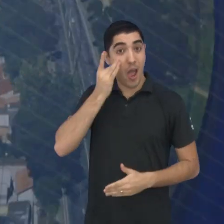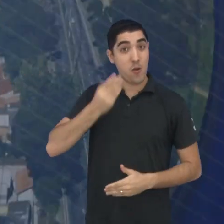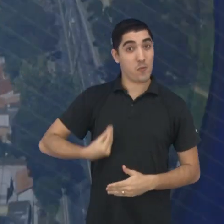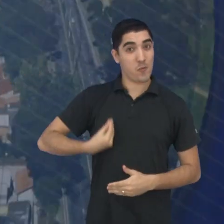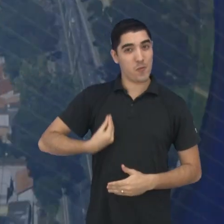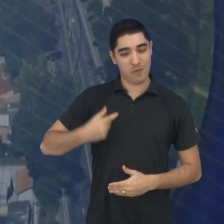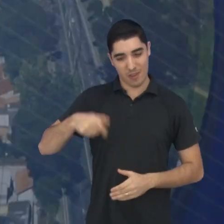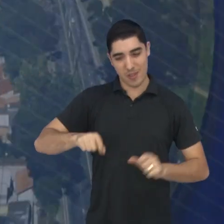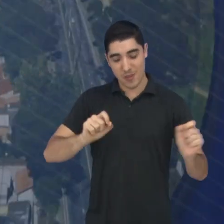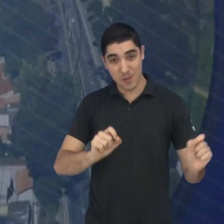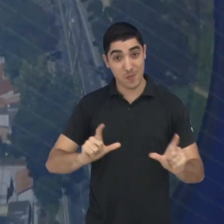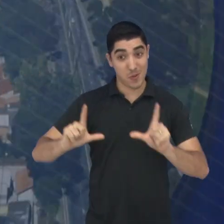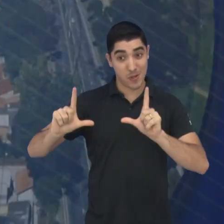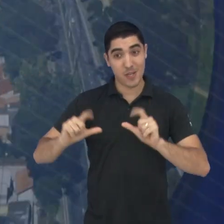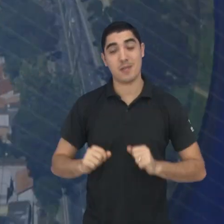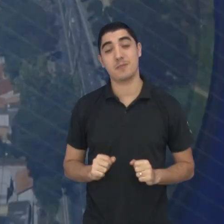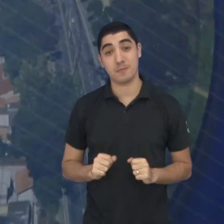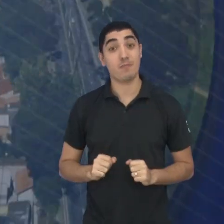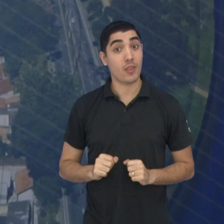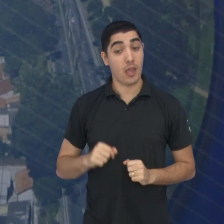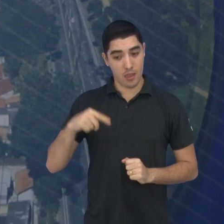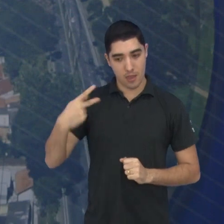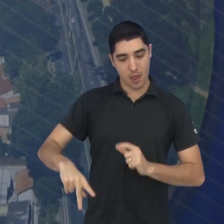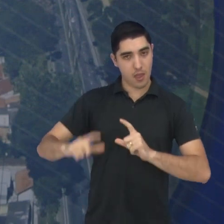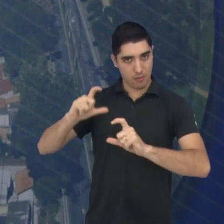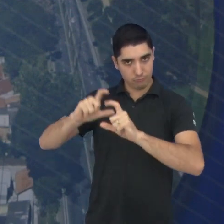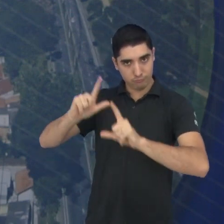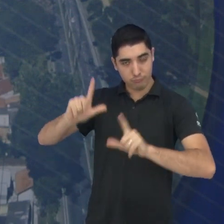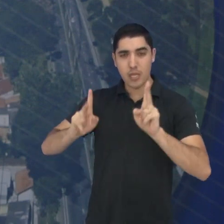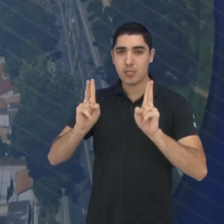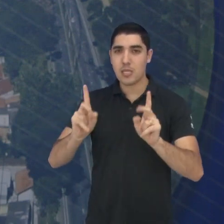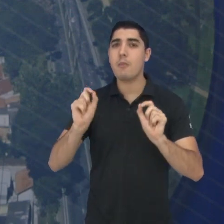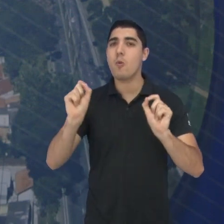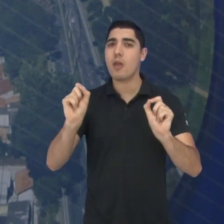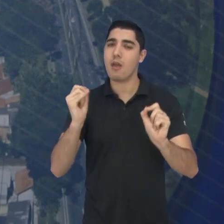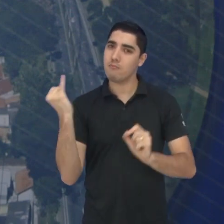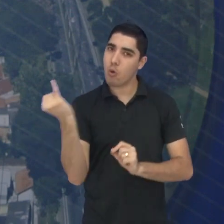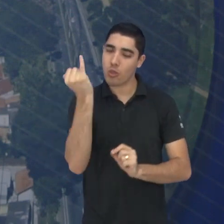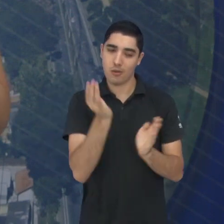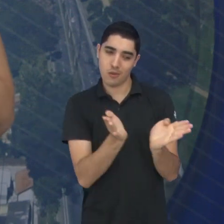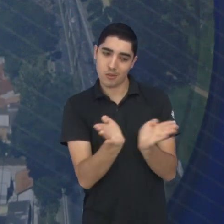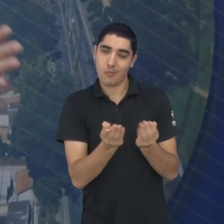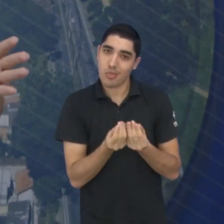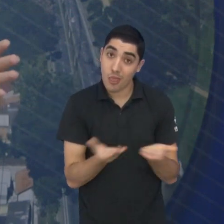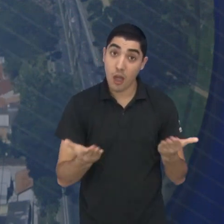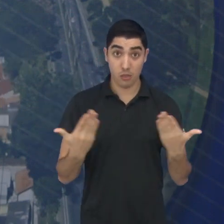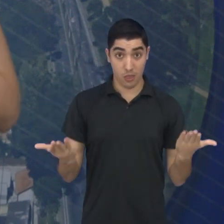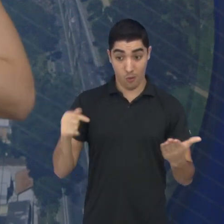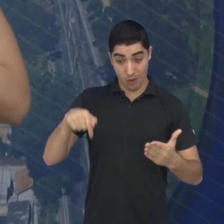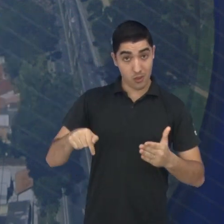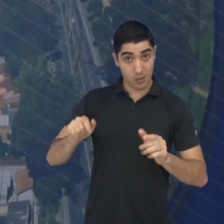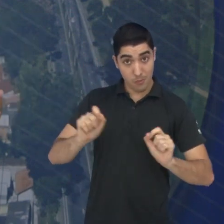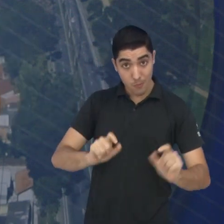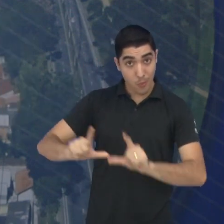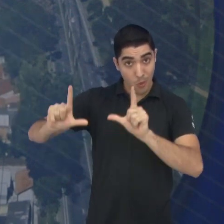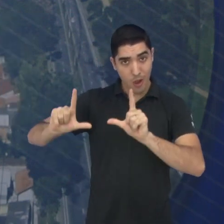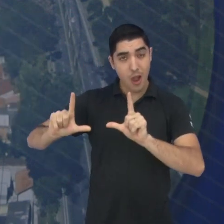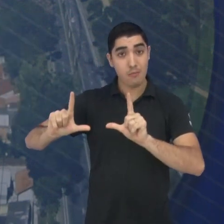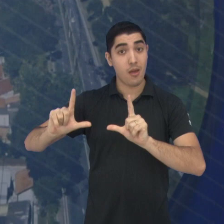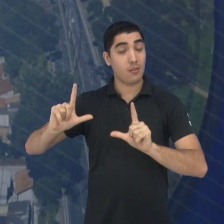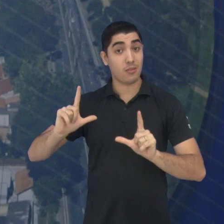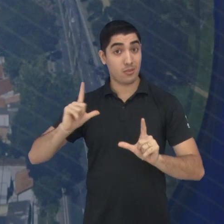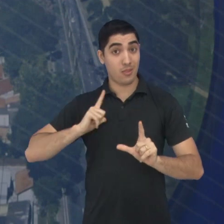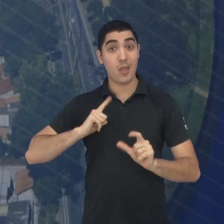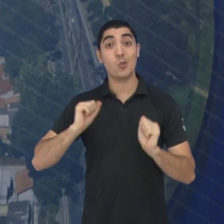com Diálogos da Cidade, e a TV Câmara preza pela acessibilidade, portanto, este programa completo